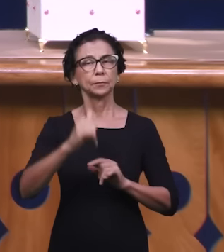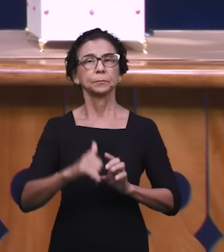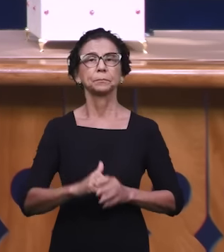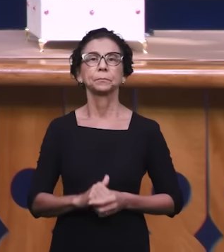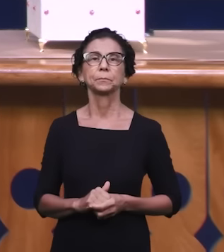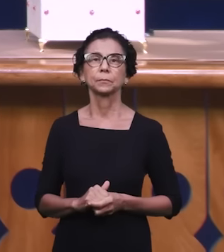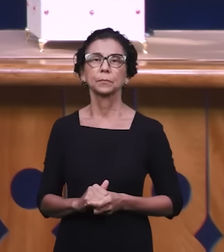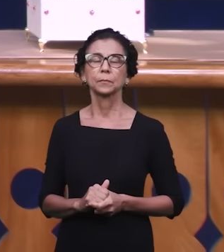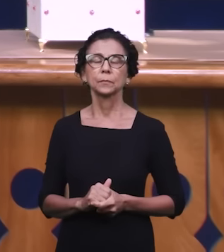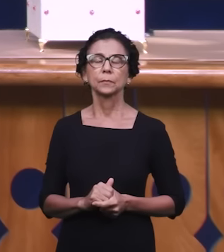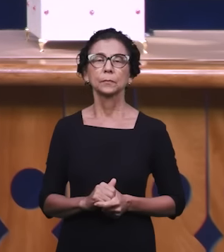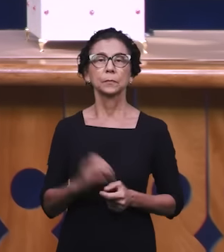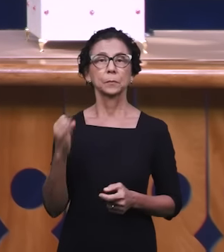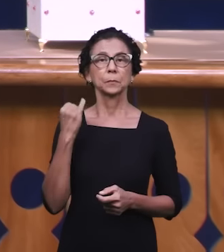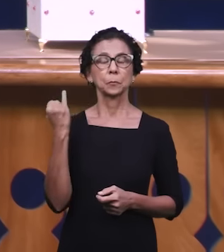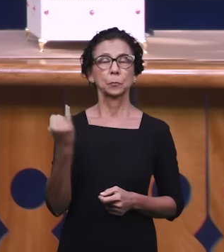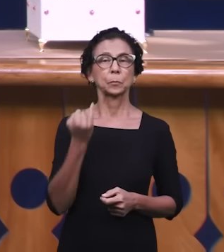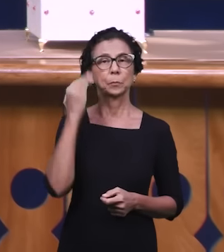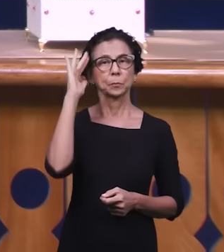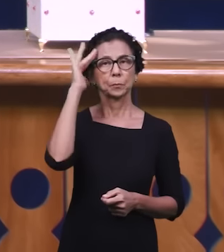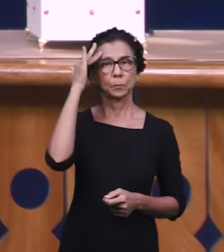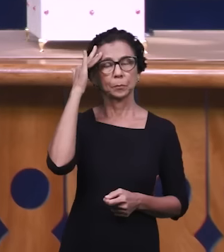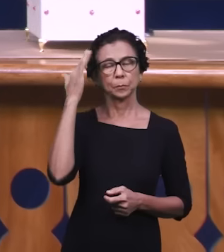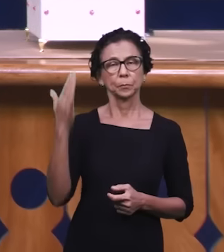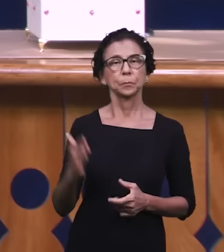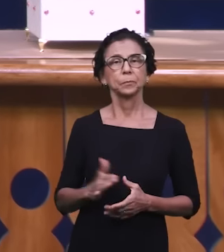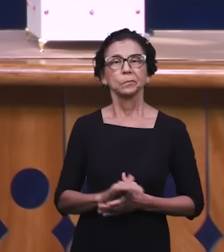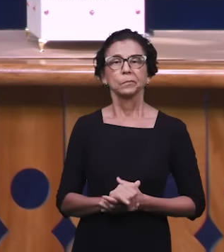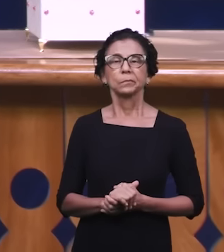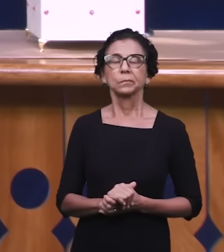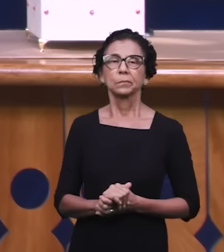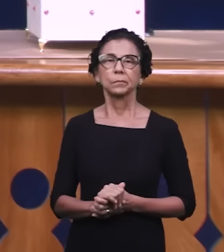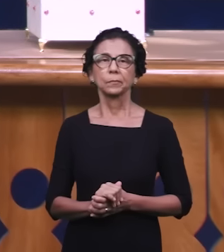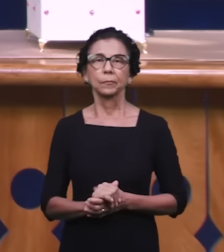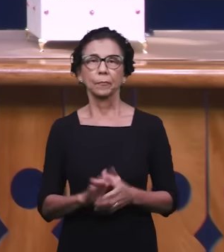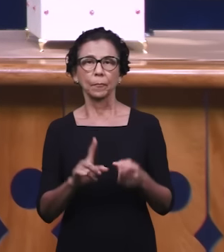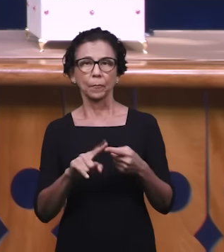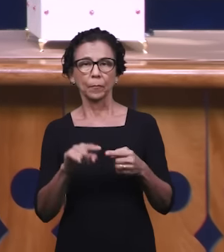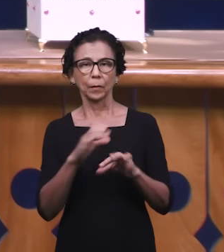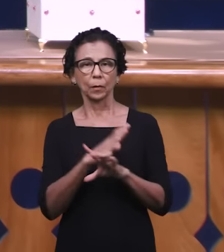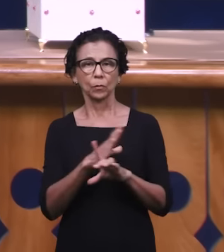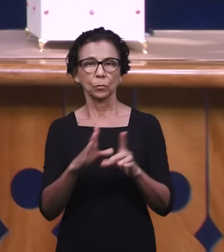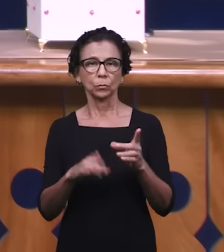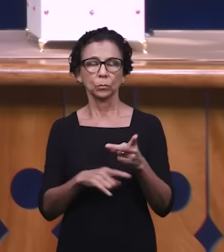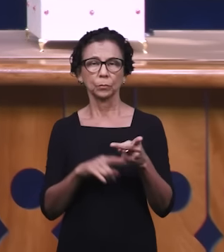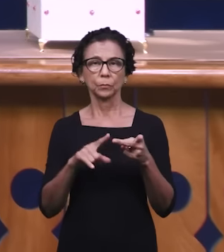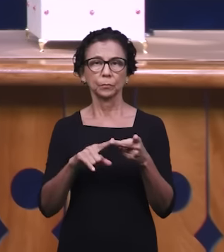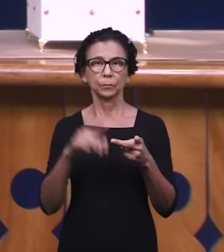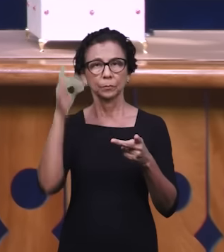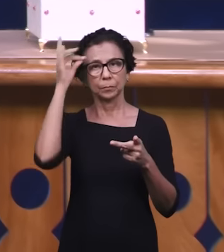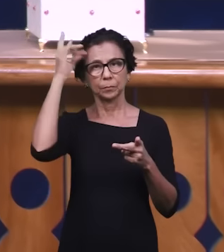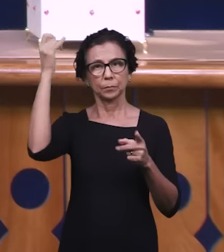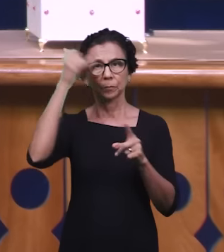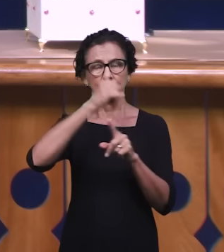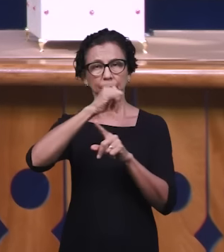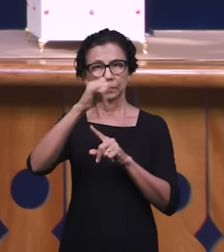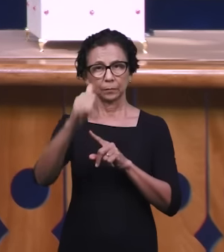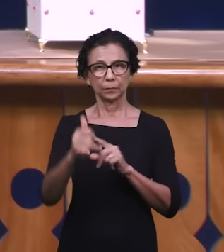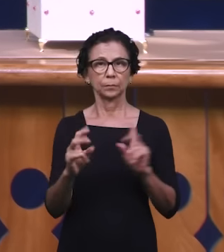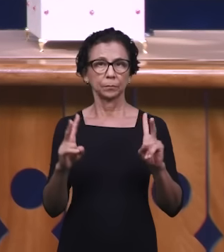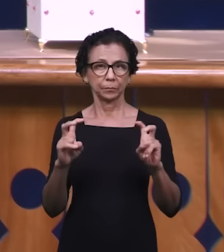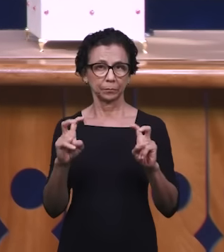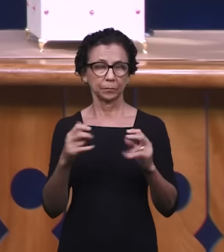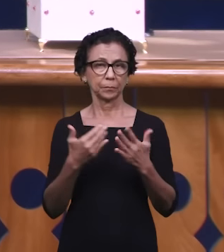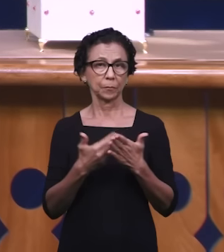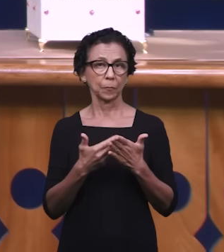nós entendermos com relação ao culto e ao espírito de profecia, que é exatamente o tema dessa aula, é que